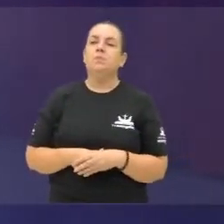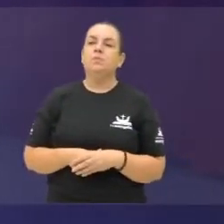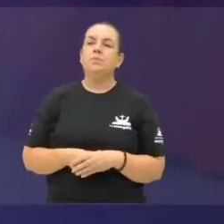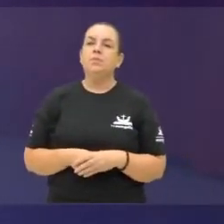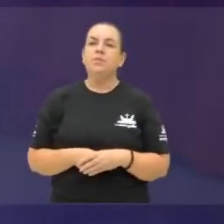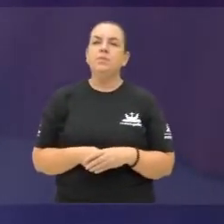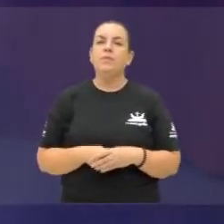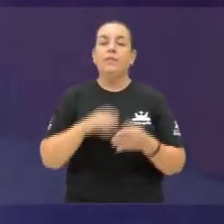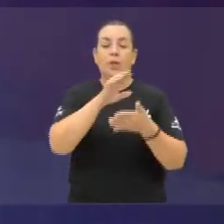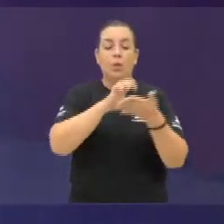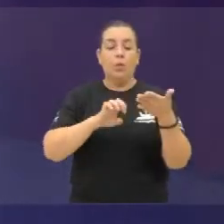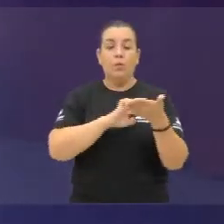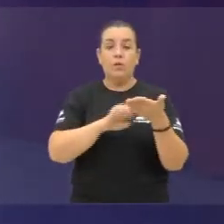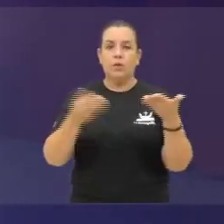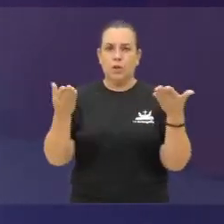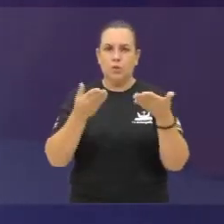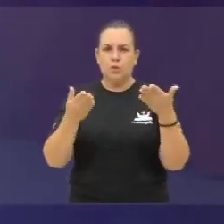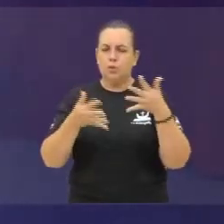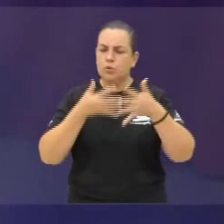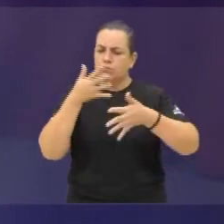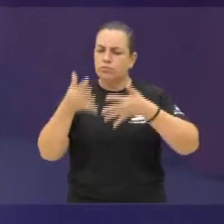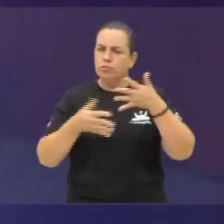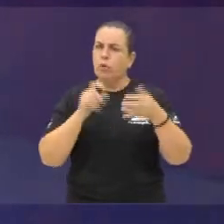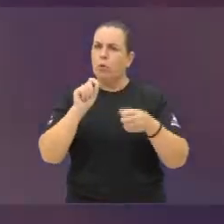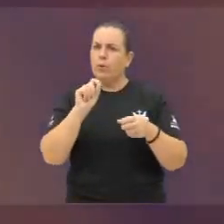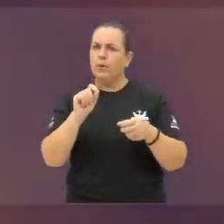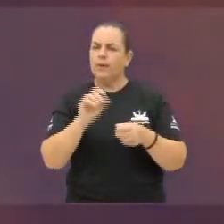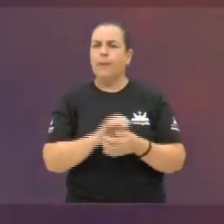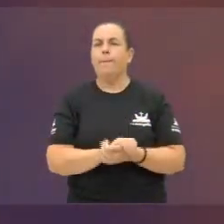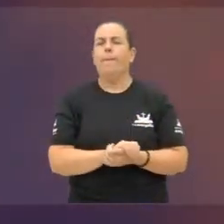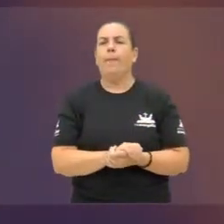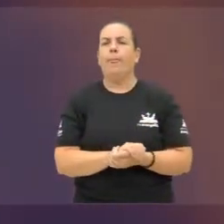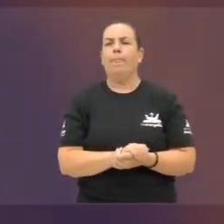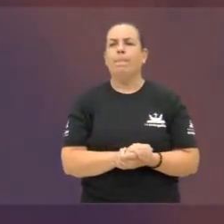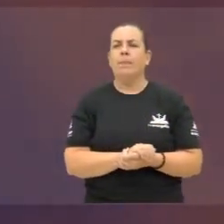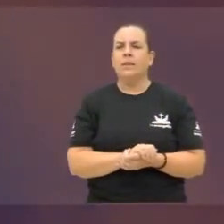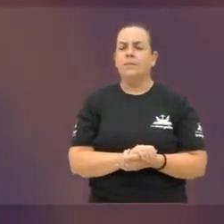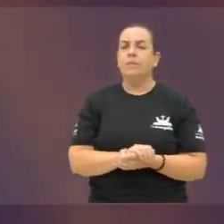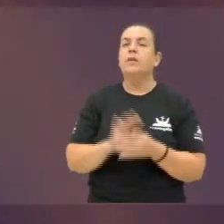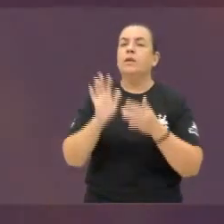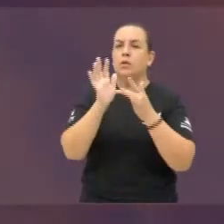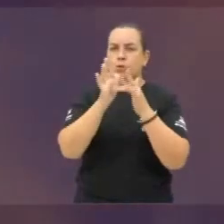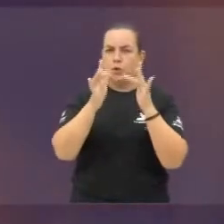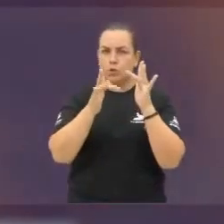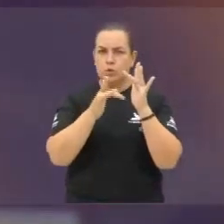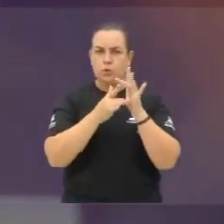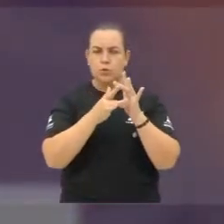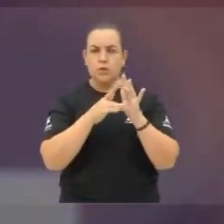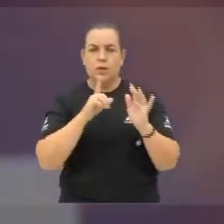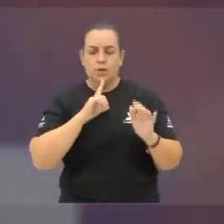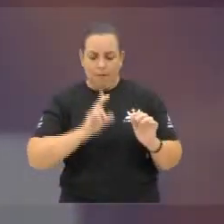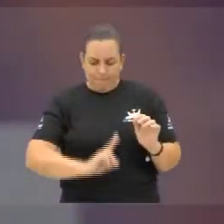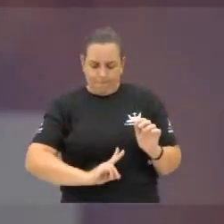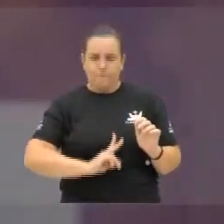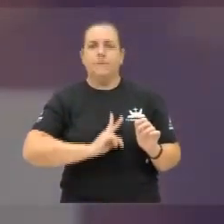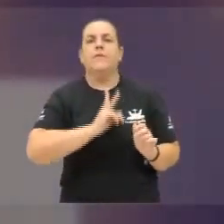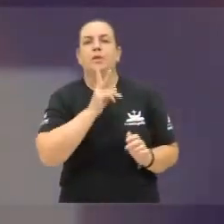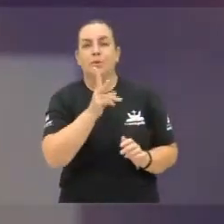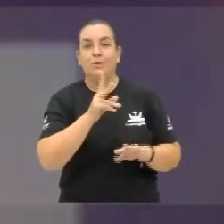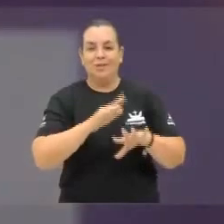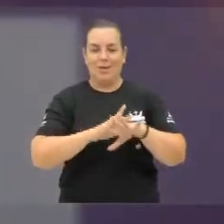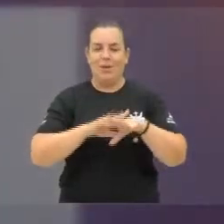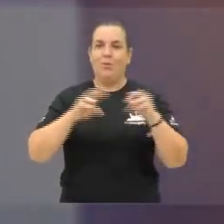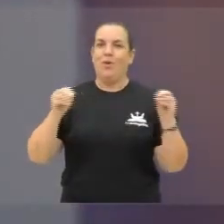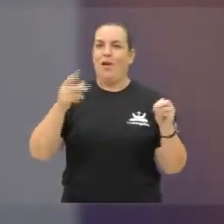O evangelho de hoje dizia algo muito interessante. De Jesus saía uma virtude que curava as